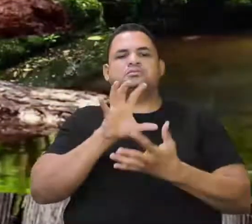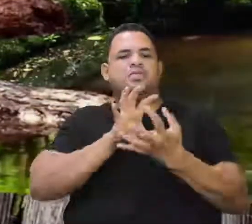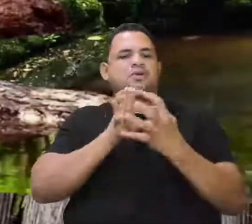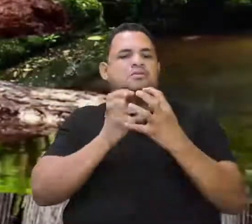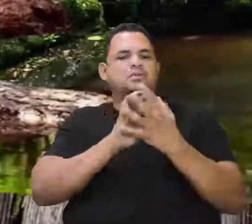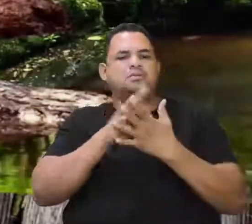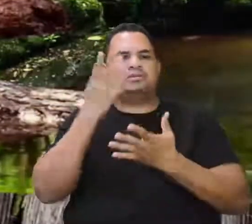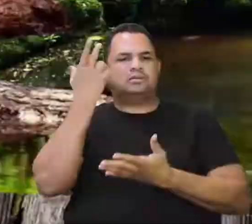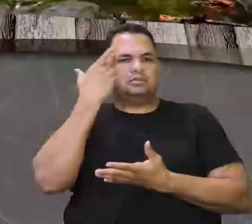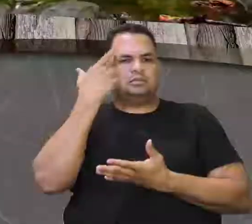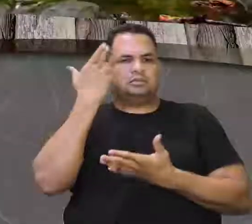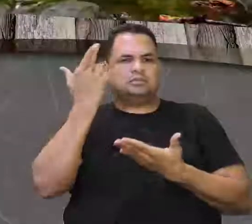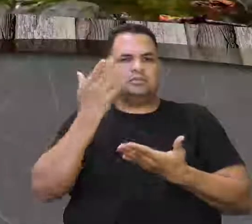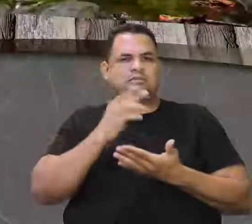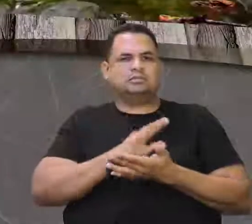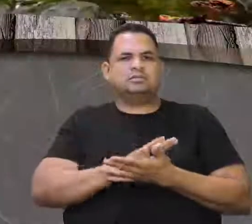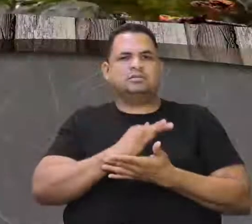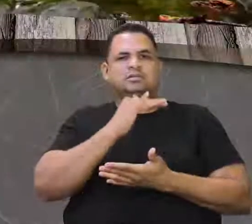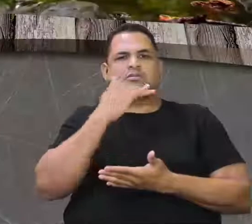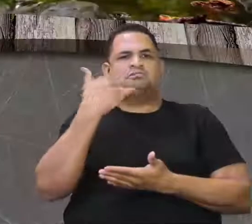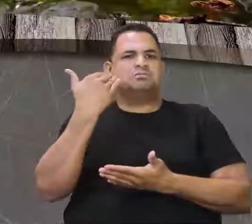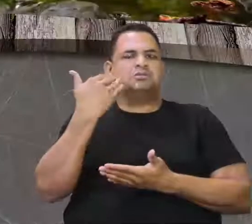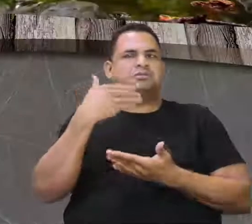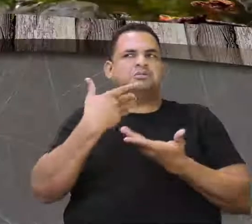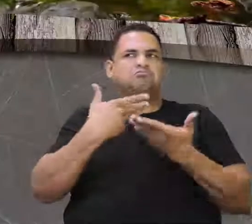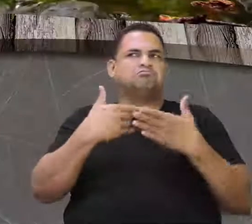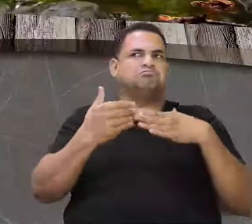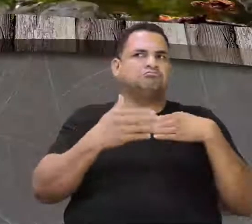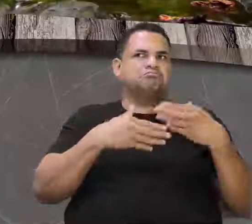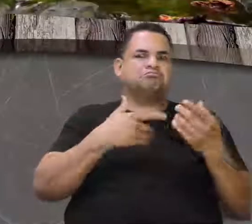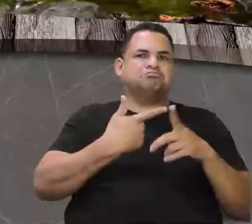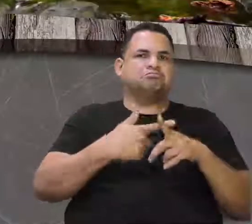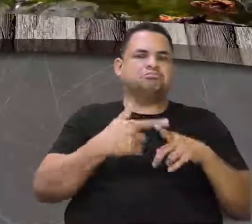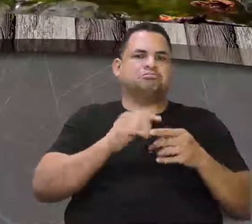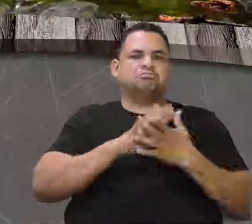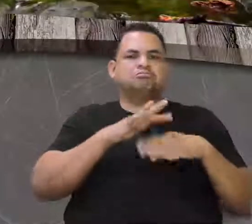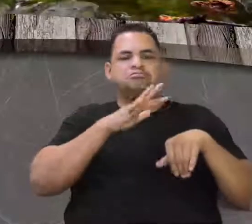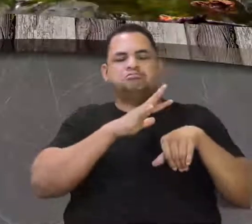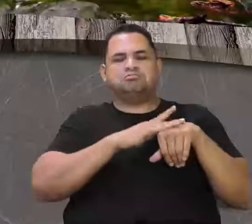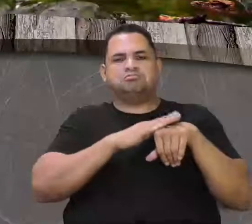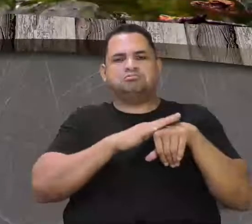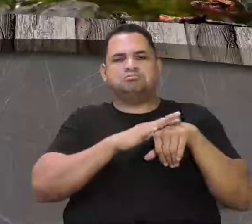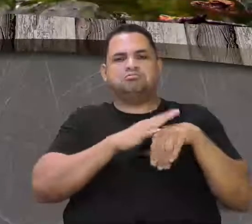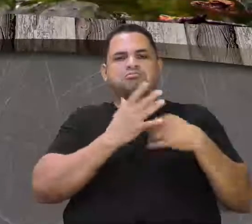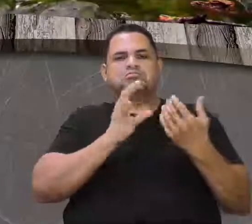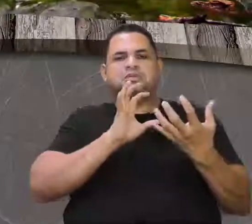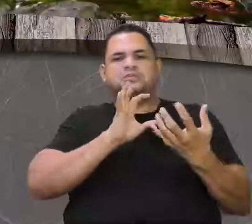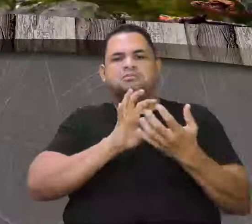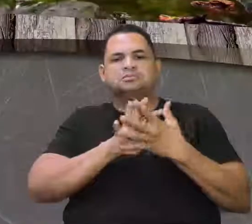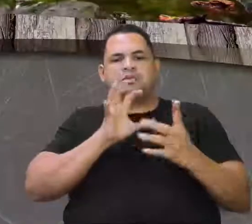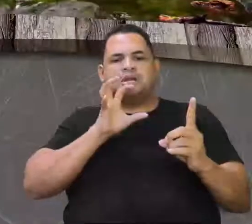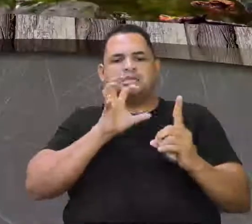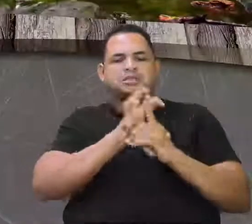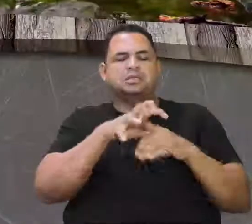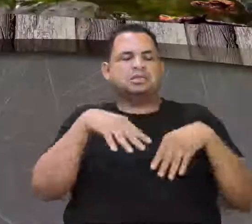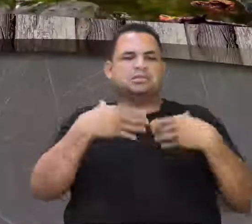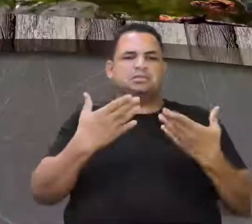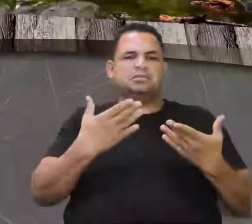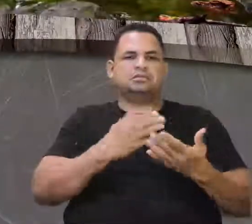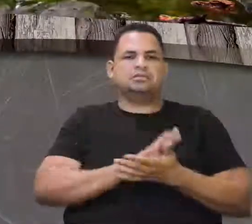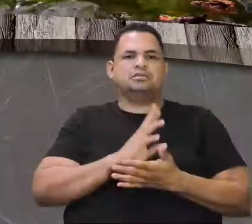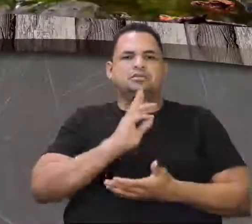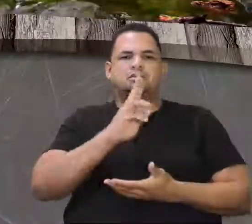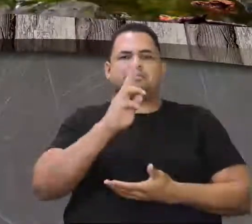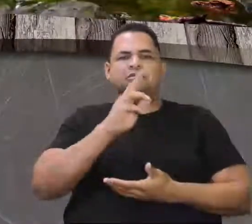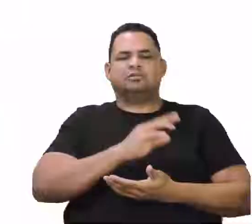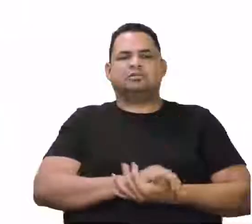predadores naturais. Então eles vão morrer por algum motivo, né? Doença ou sei lá, um ataque de alguma coisa aí, tá bom? Vamos